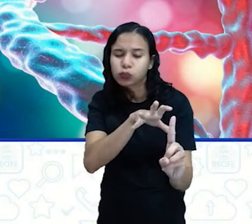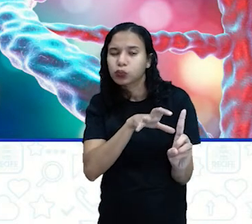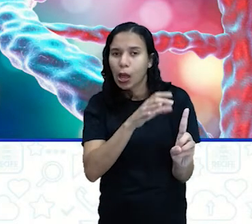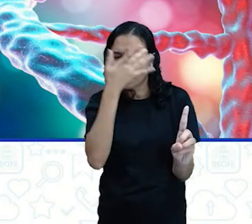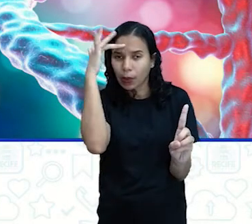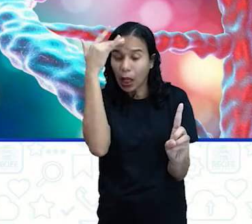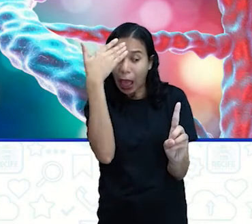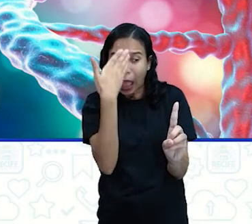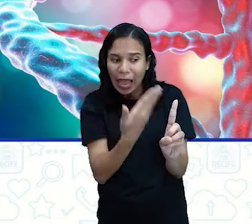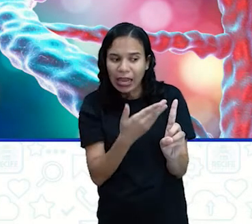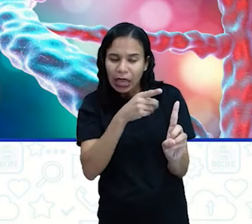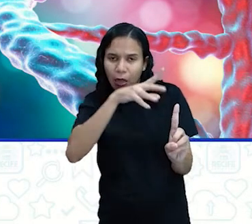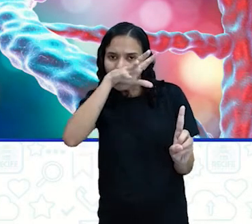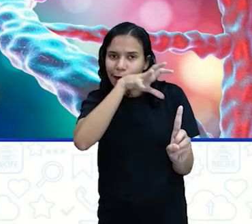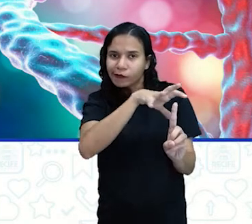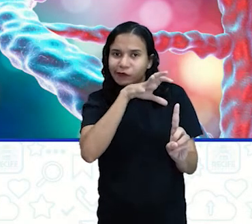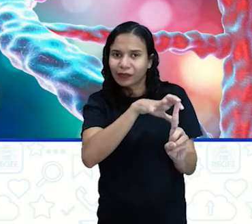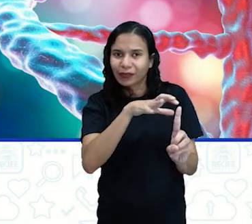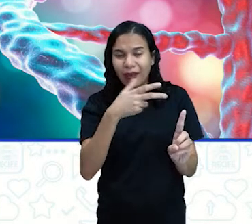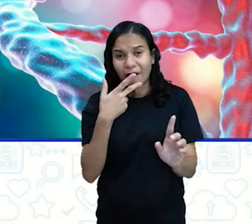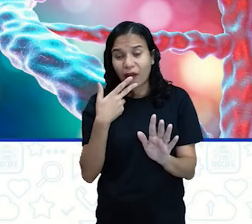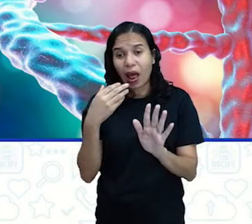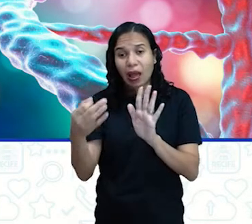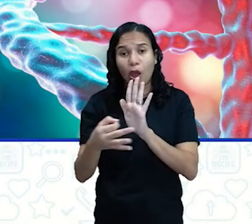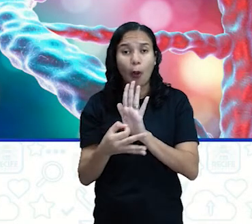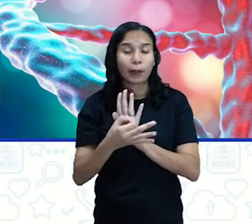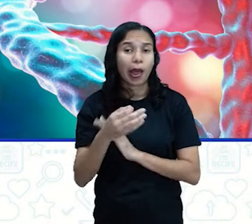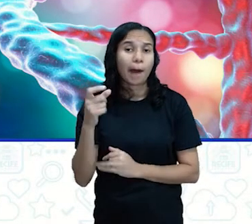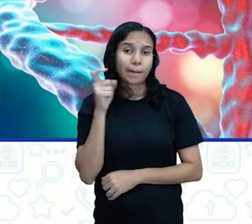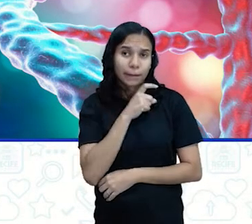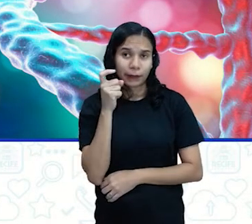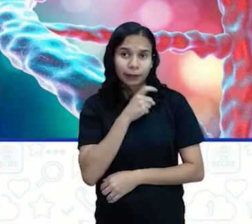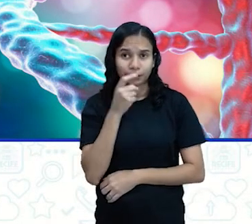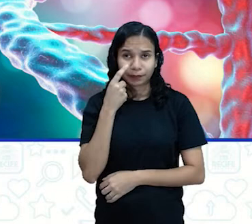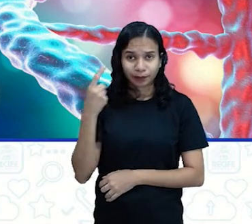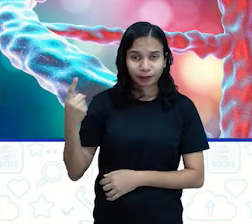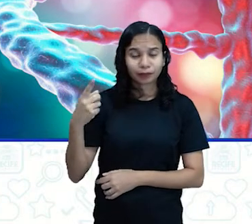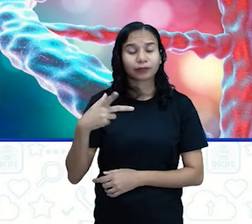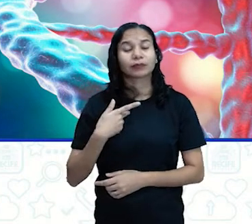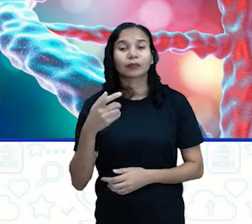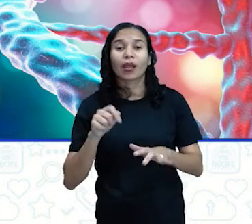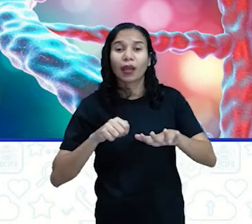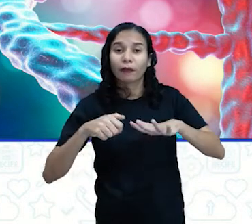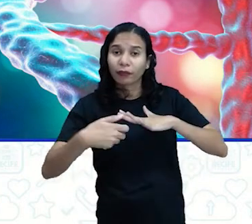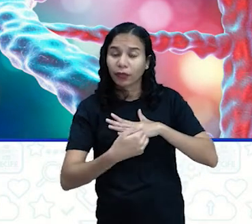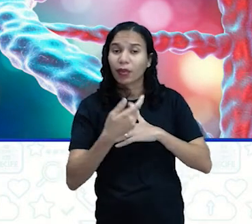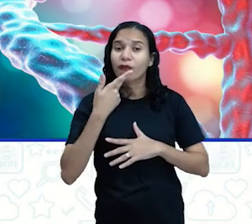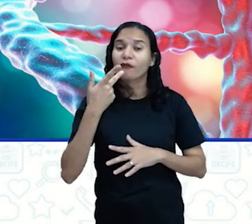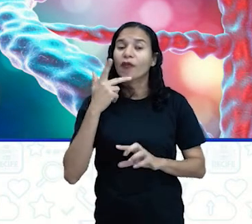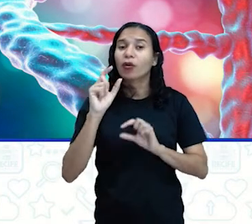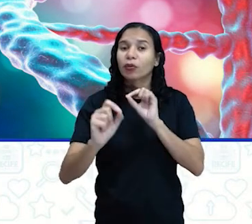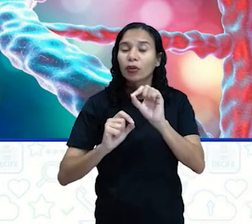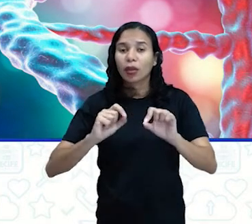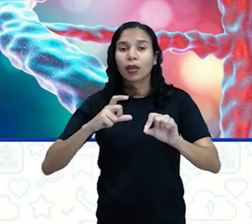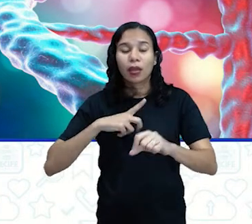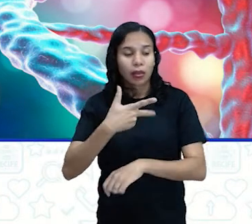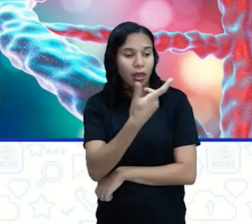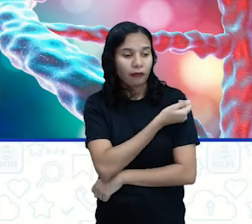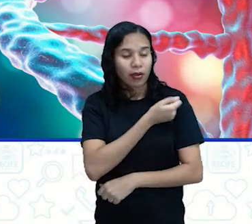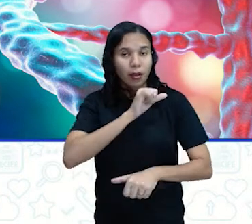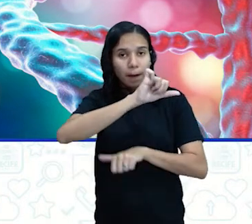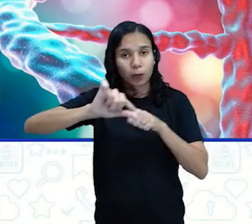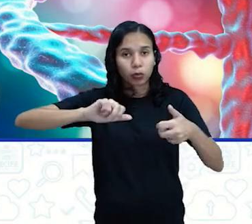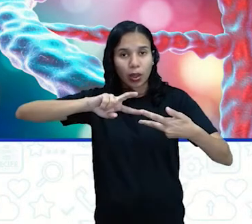que esses argumentos não sejam verdadeiros. Então, essa fake news afirma que a vacina mudaria o DNA